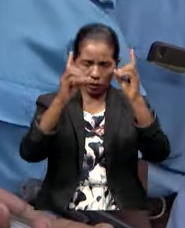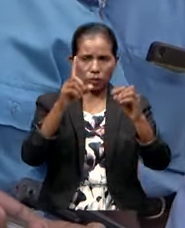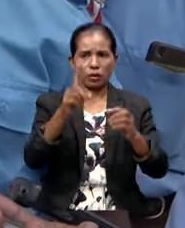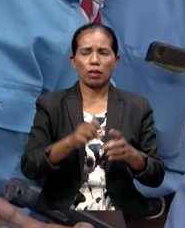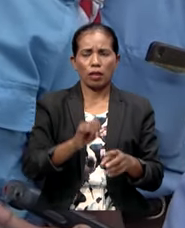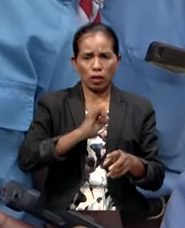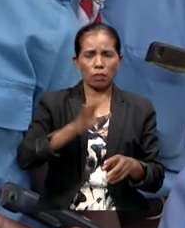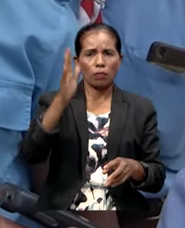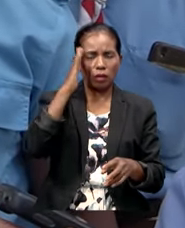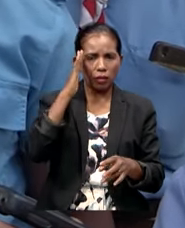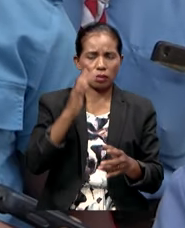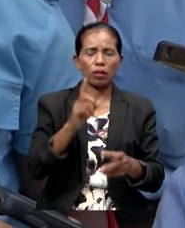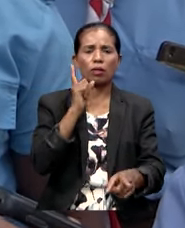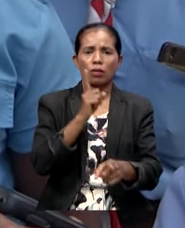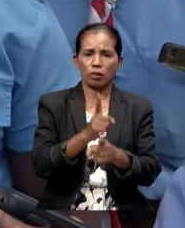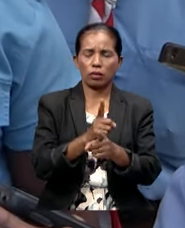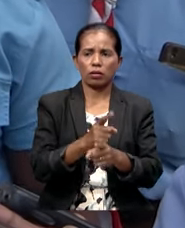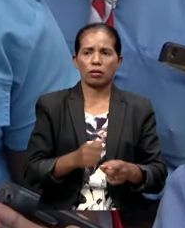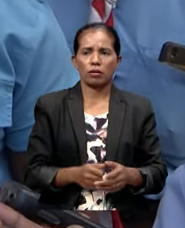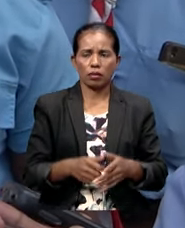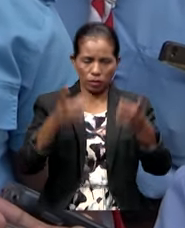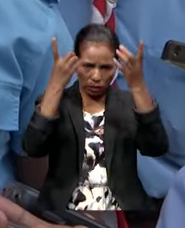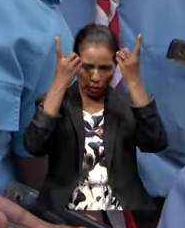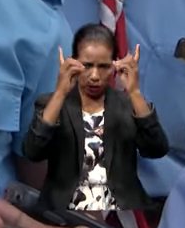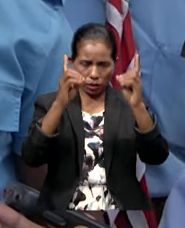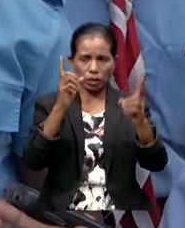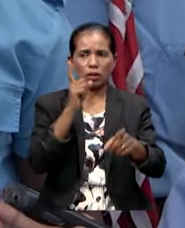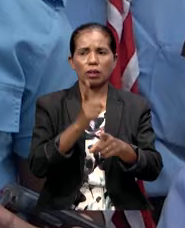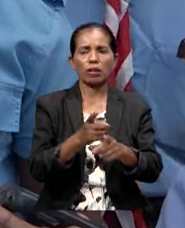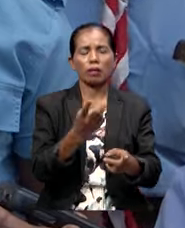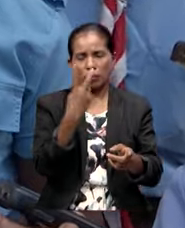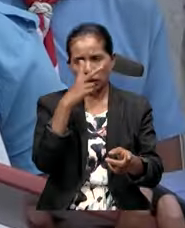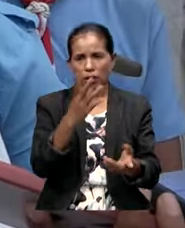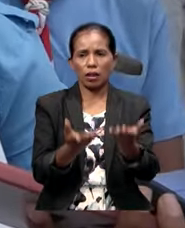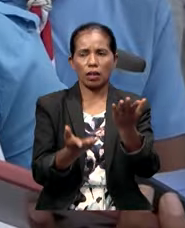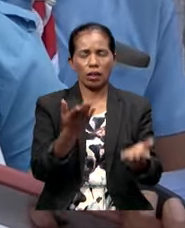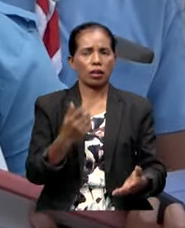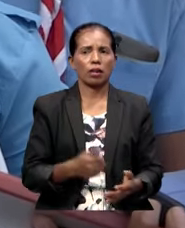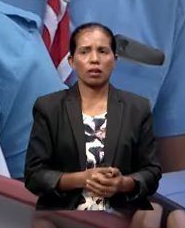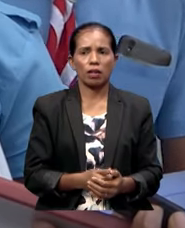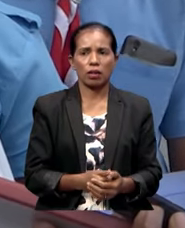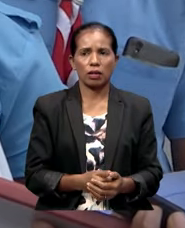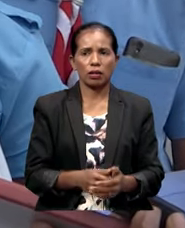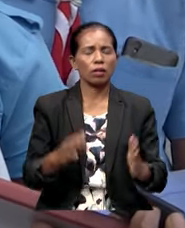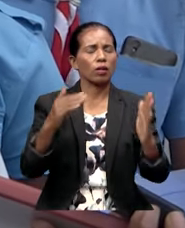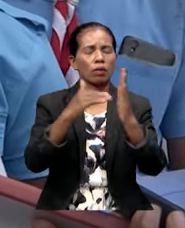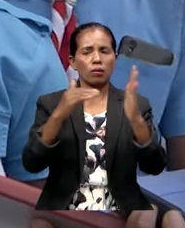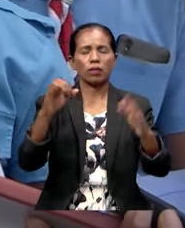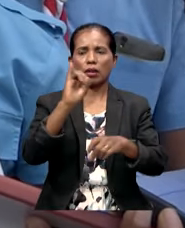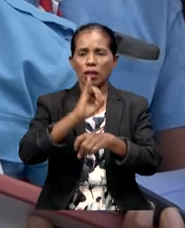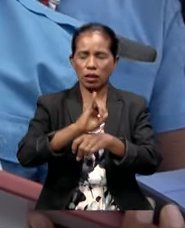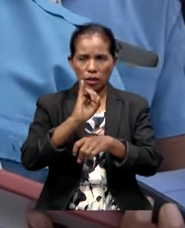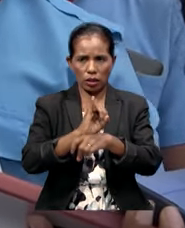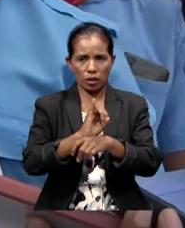anoim loj ni kata decisão tem que precisa teto precisa hare la as batir ne isne contra te teves igreja